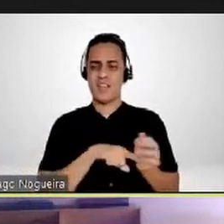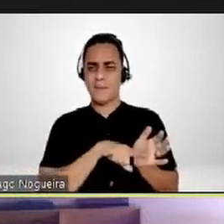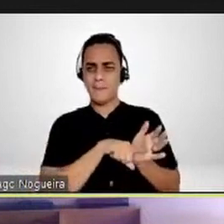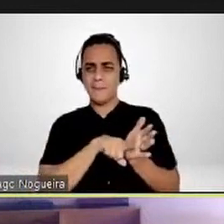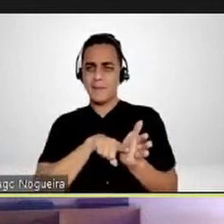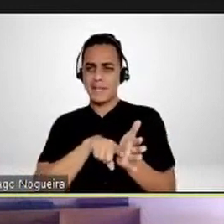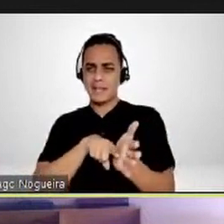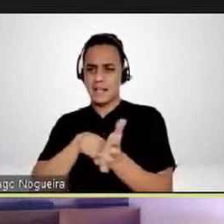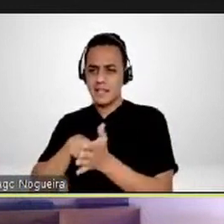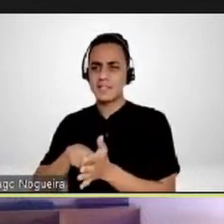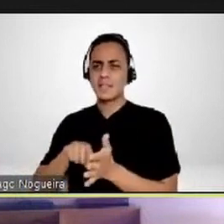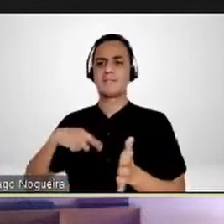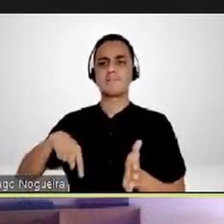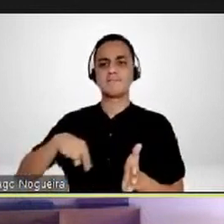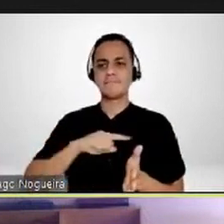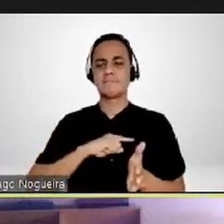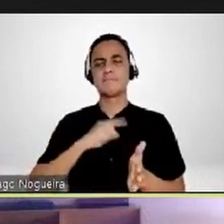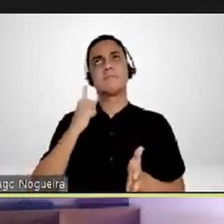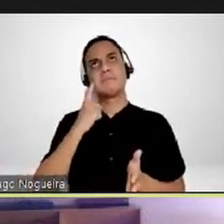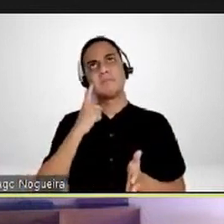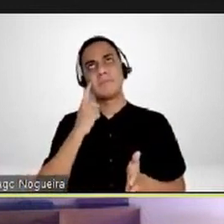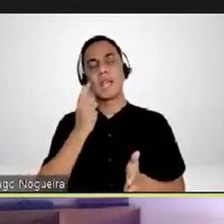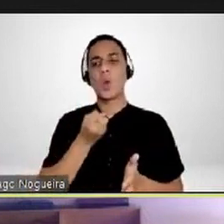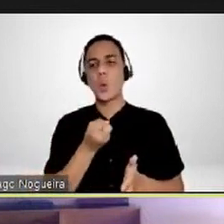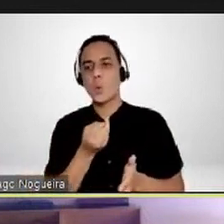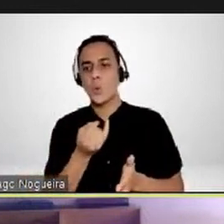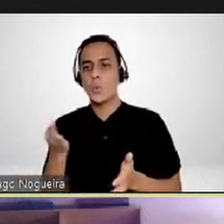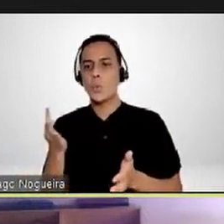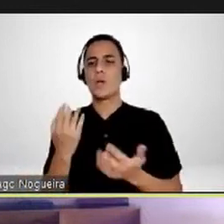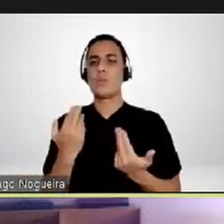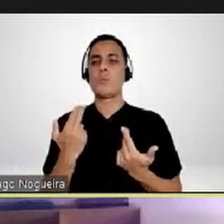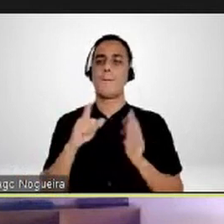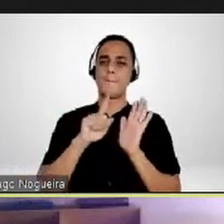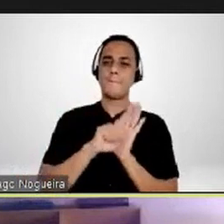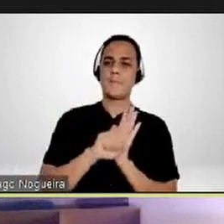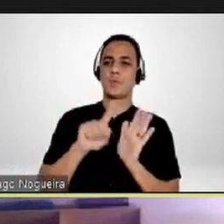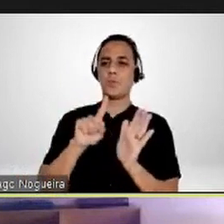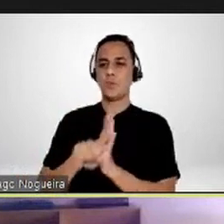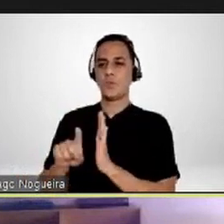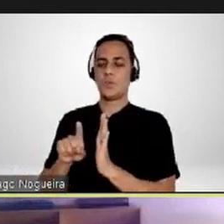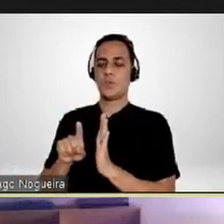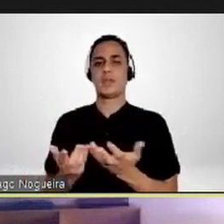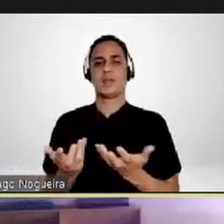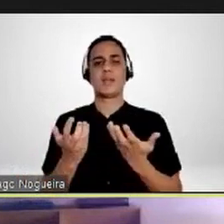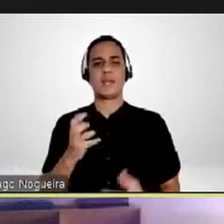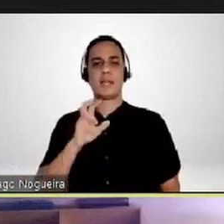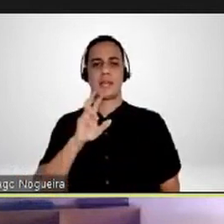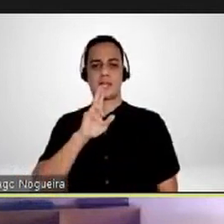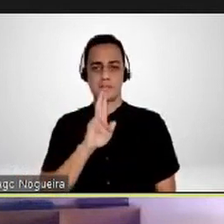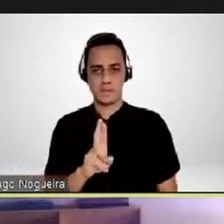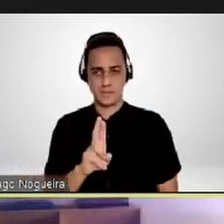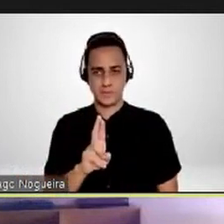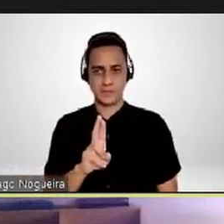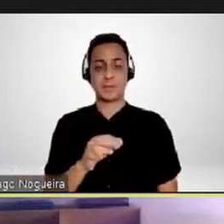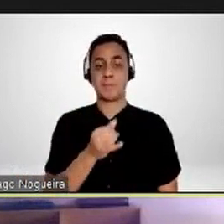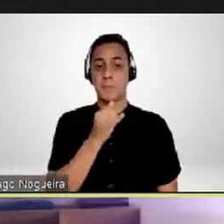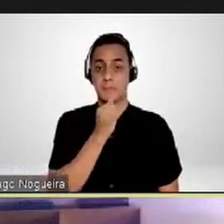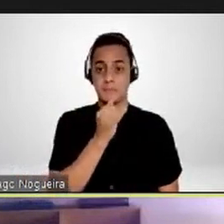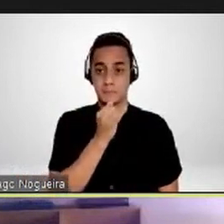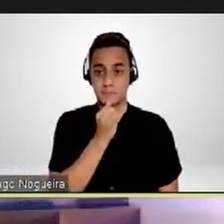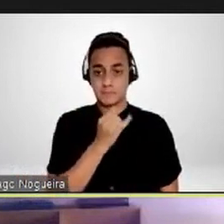né, algumas perguntas que a gente queria responder, né? Então, quais são as questões que as